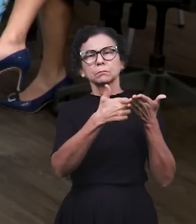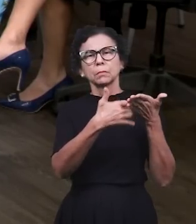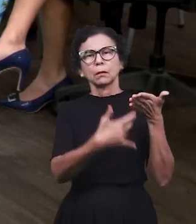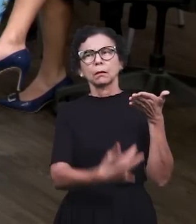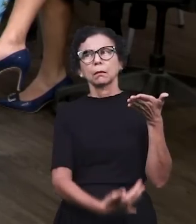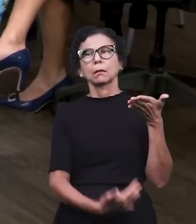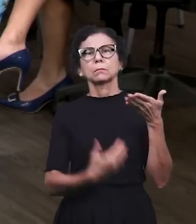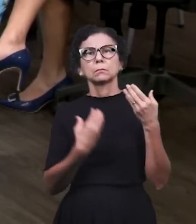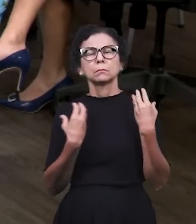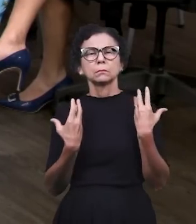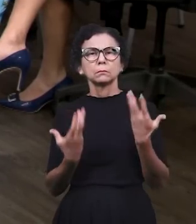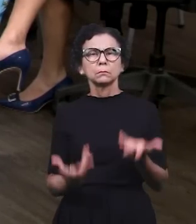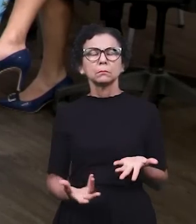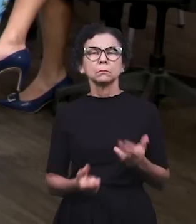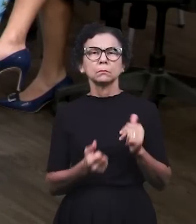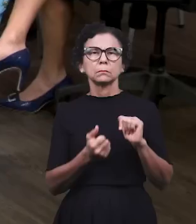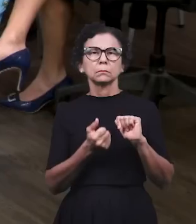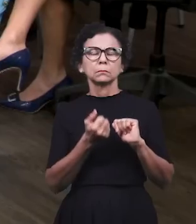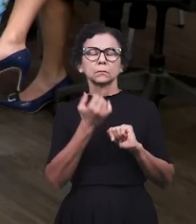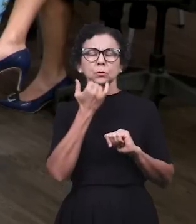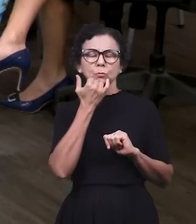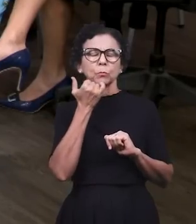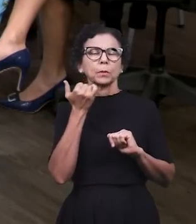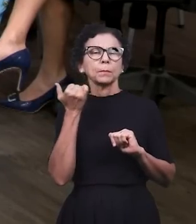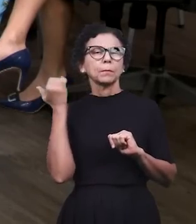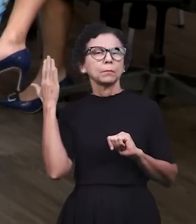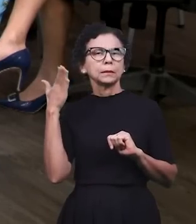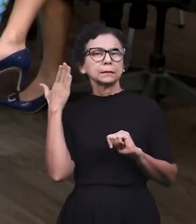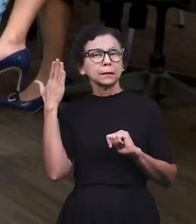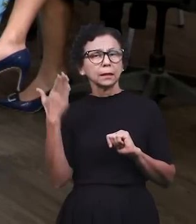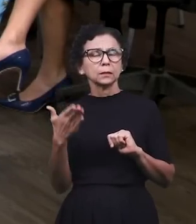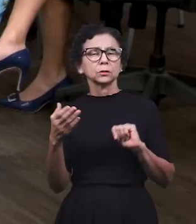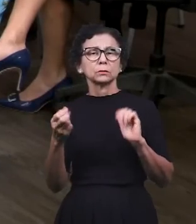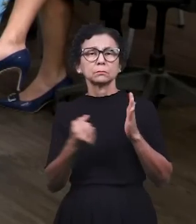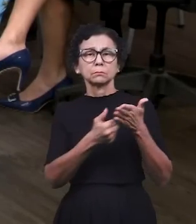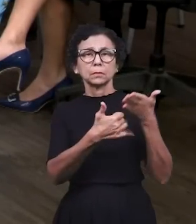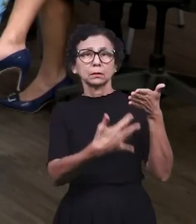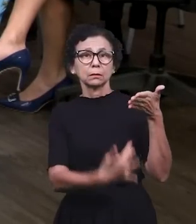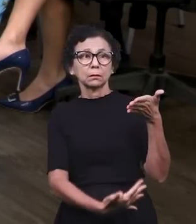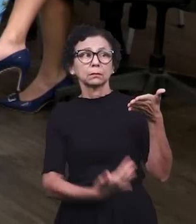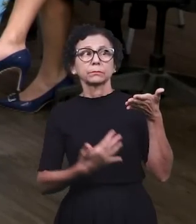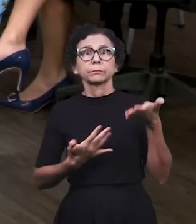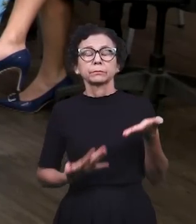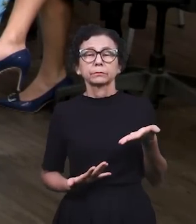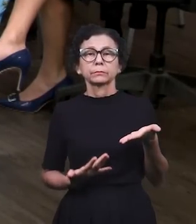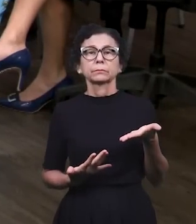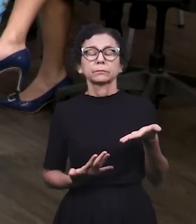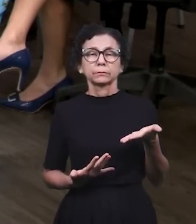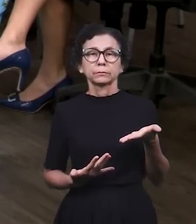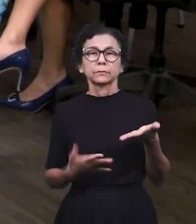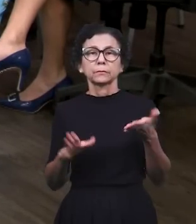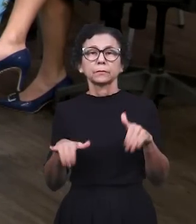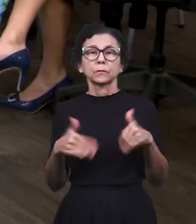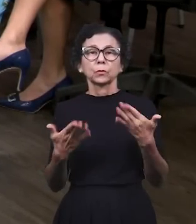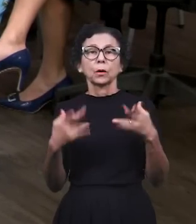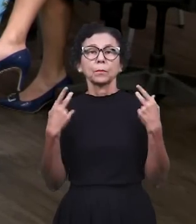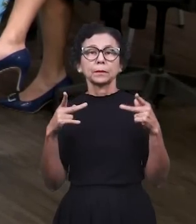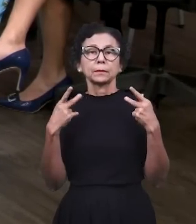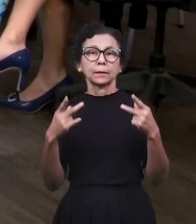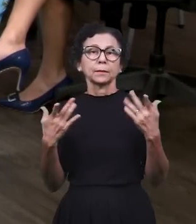assuntos que o culto profético te indicou. O pastor vai ter que saber fazer isso. Até porque no